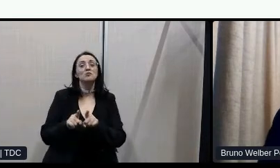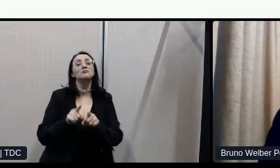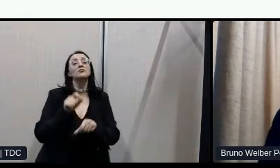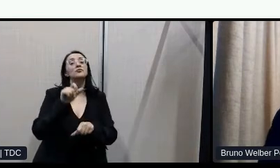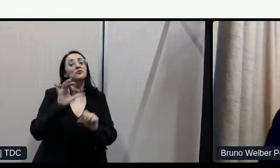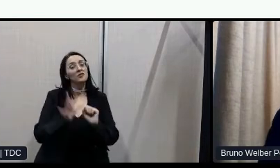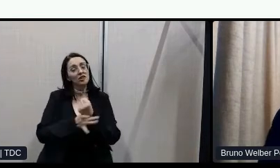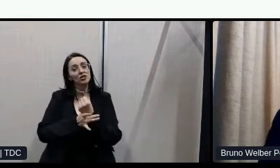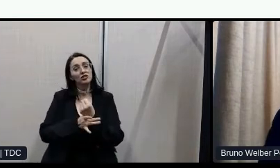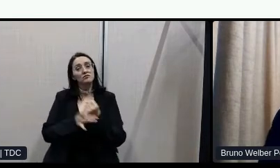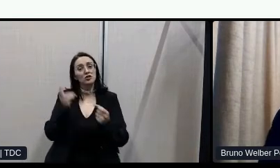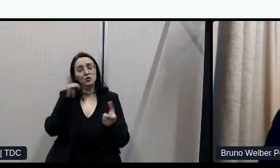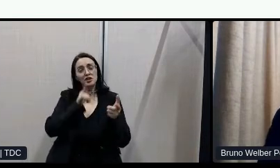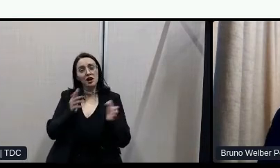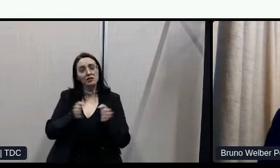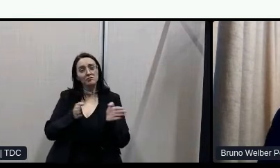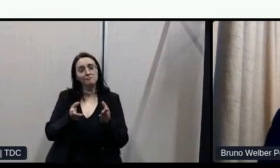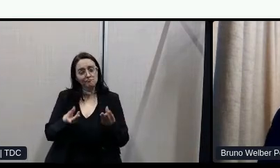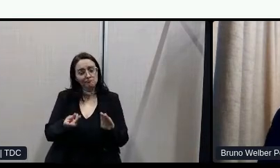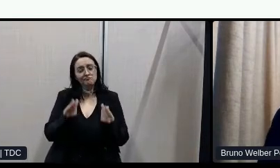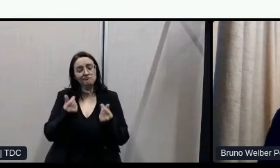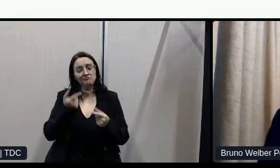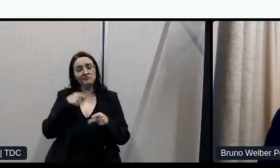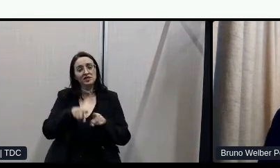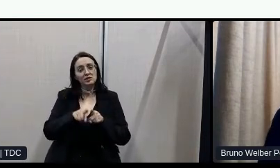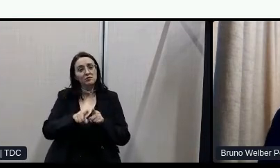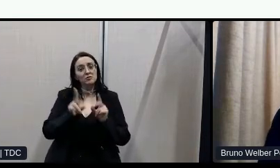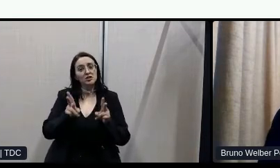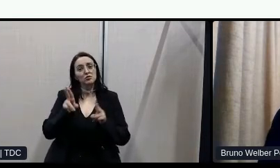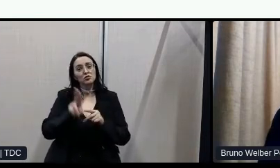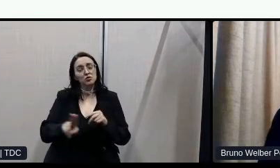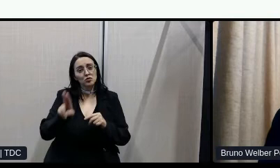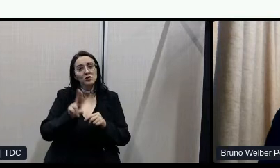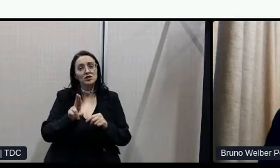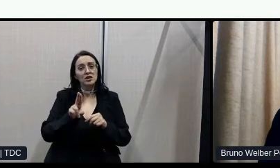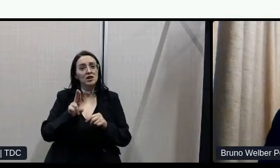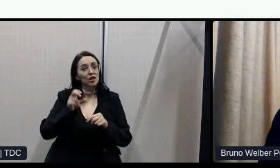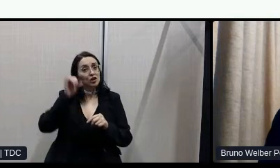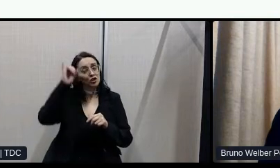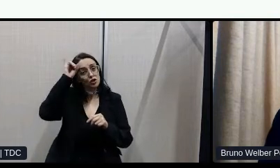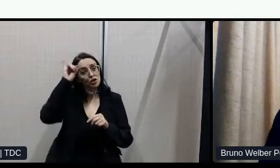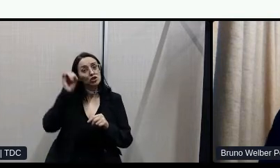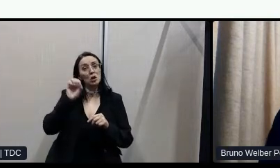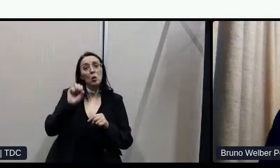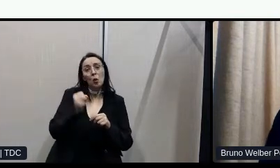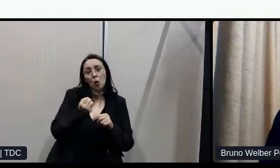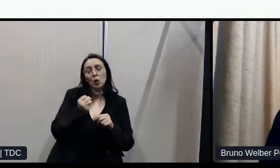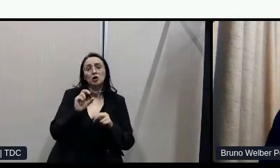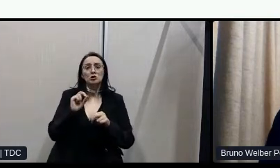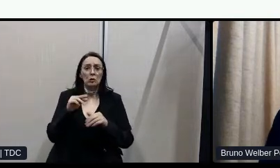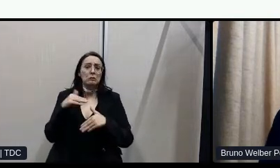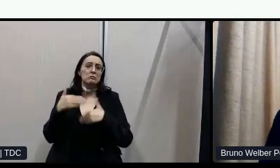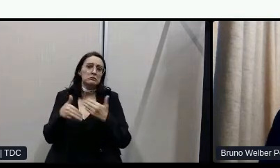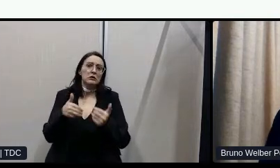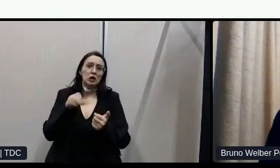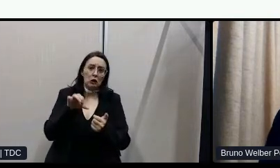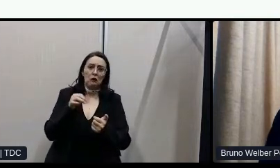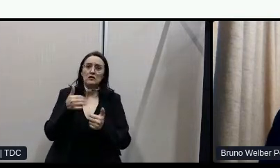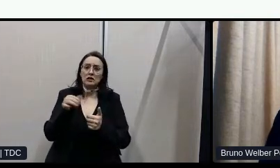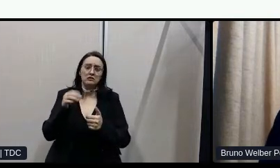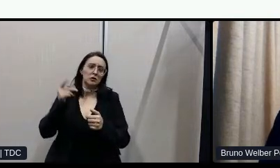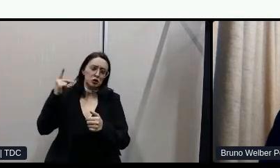estão tendo uma acessibilidade também razoável, mesmo utilizando um Android 8 da 8.1 ou algo do tipo.